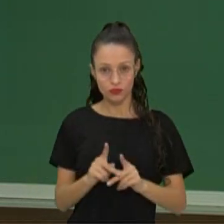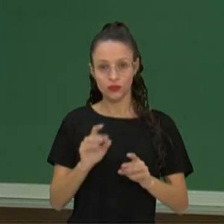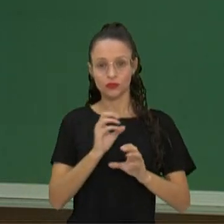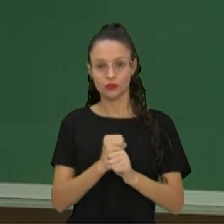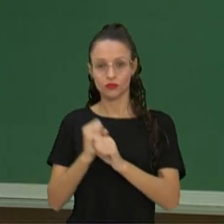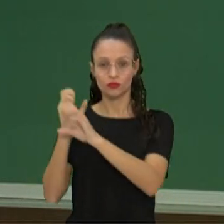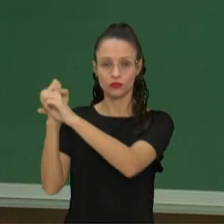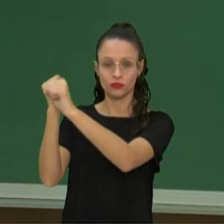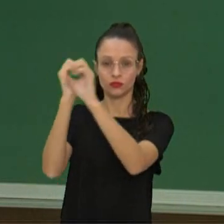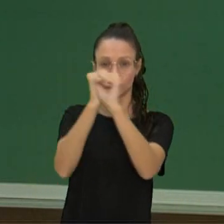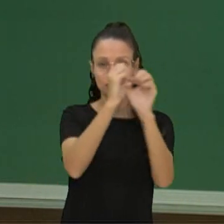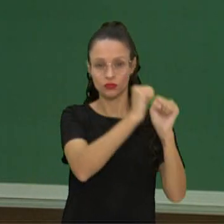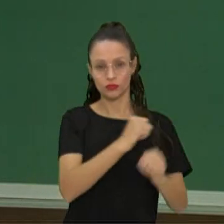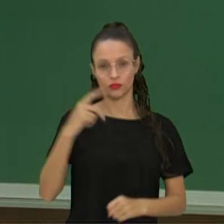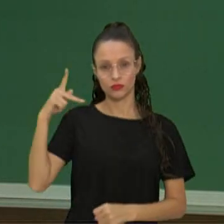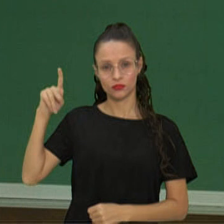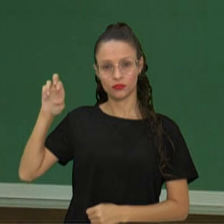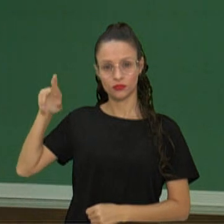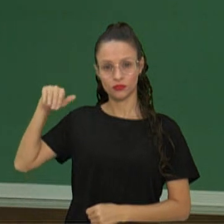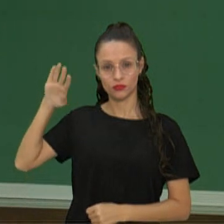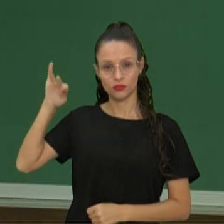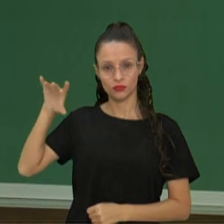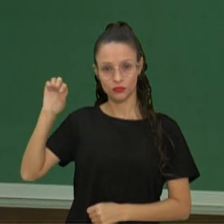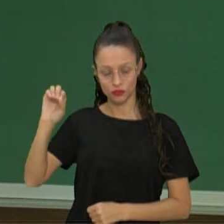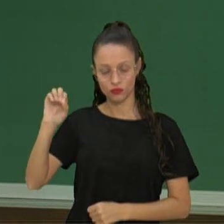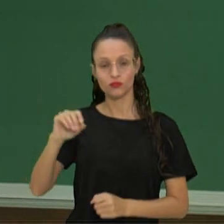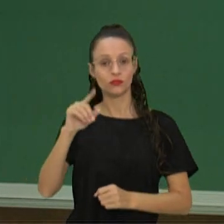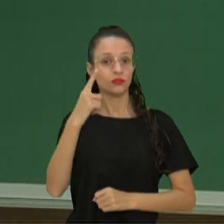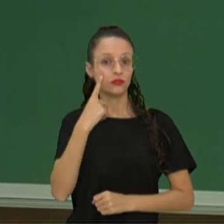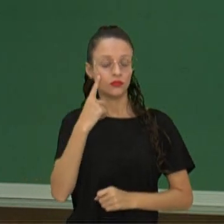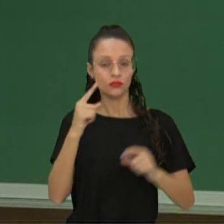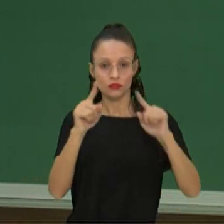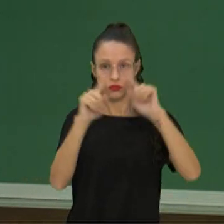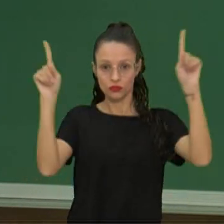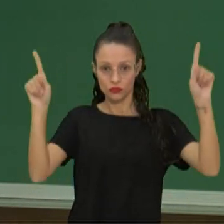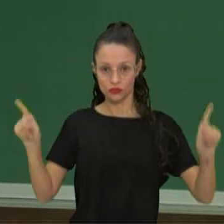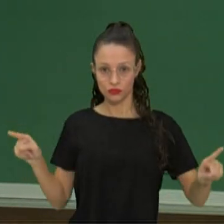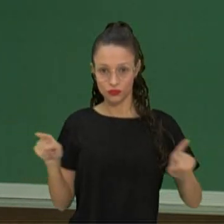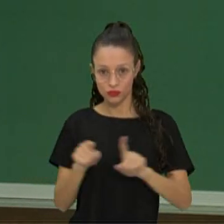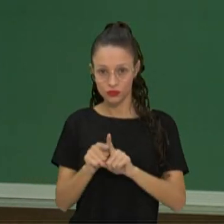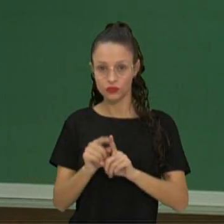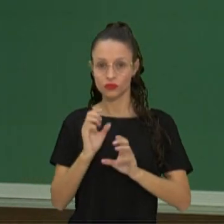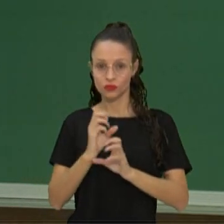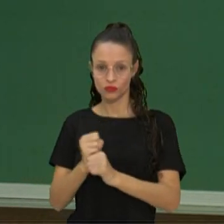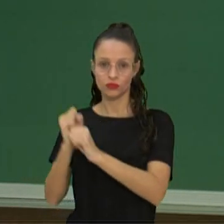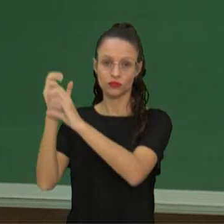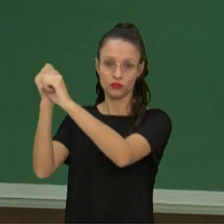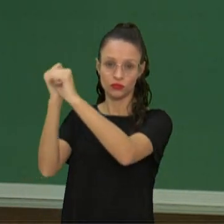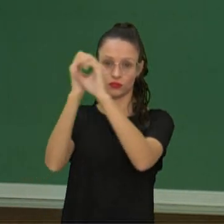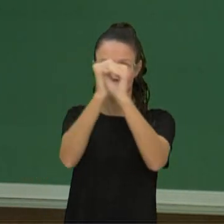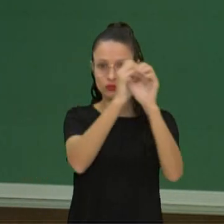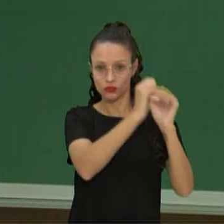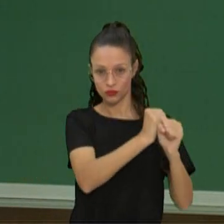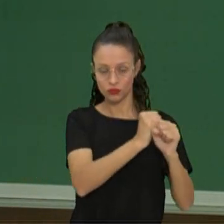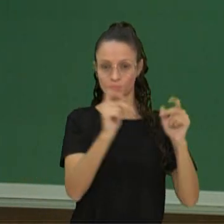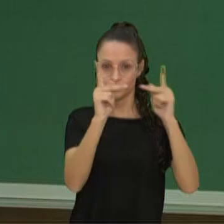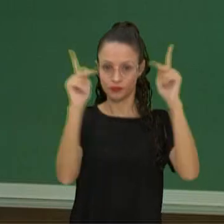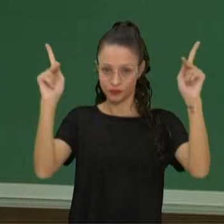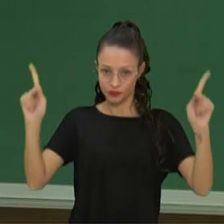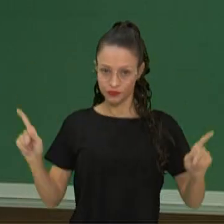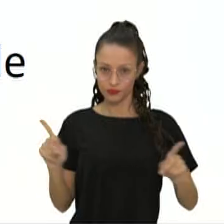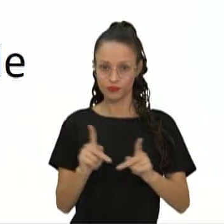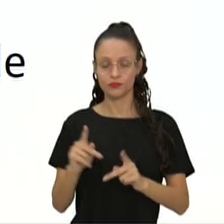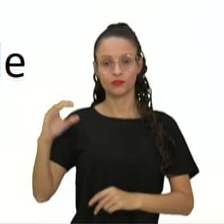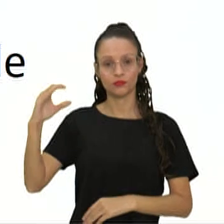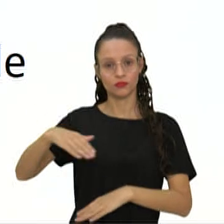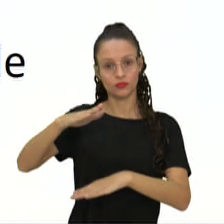de todos os lados, certo? Todos. Não esqueça que o retângulo tem 4 lados. Então você tem que somar 4 medidas. Letra